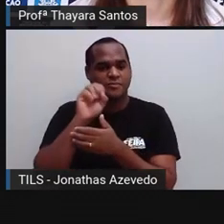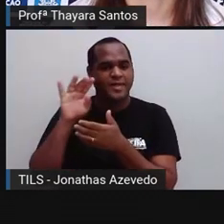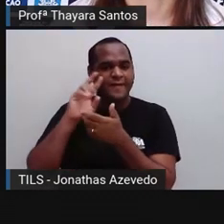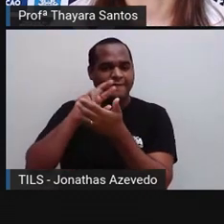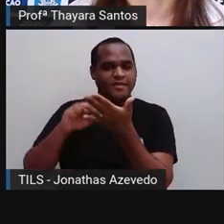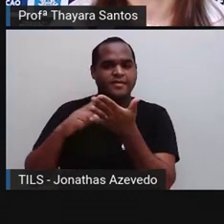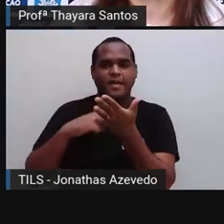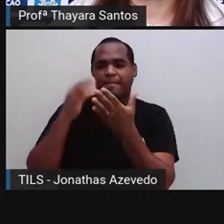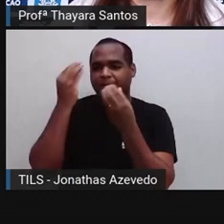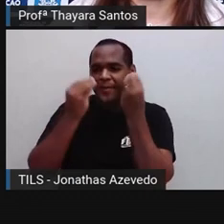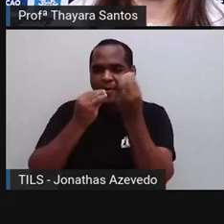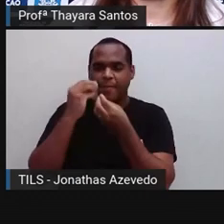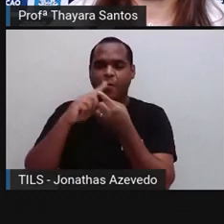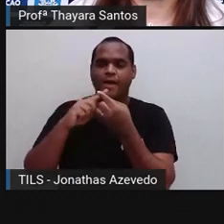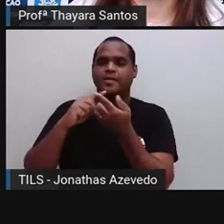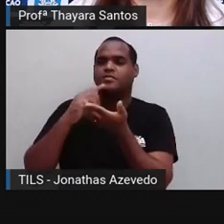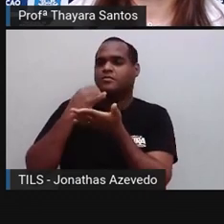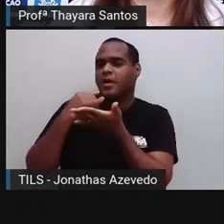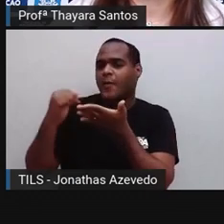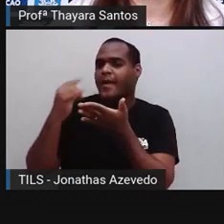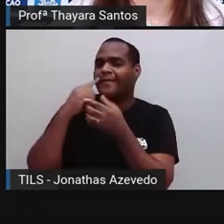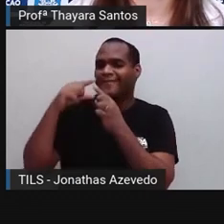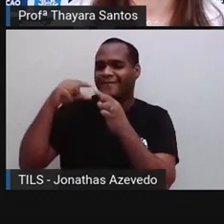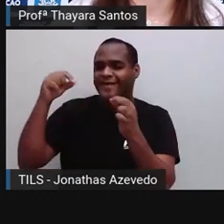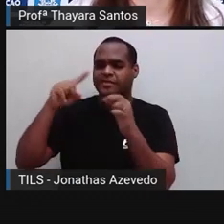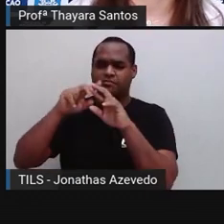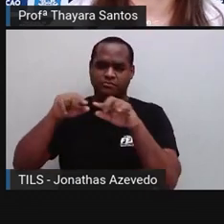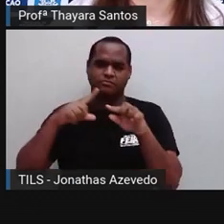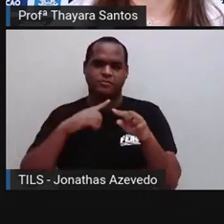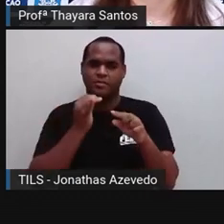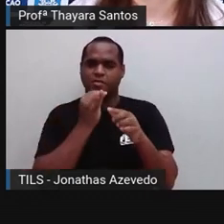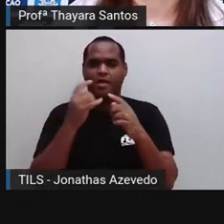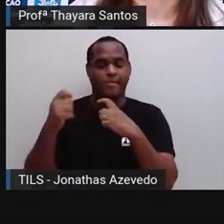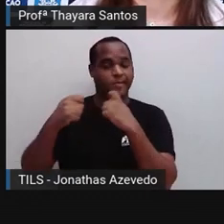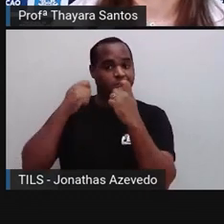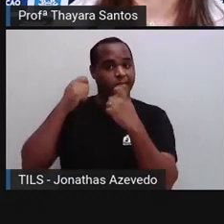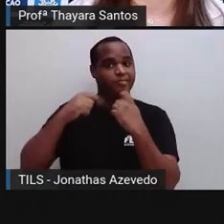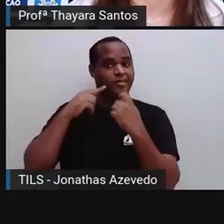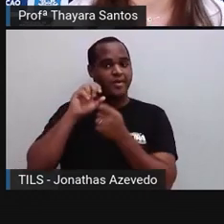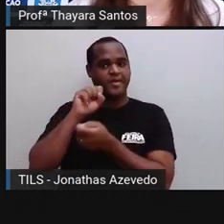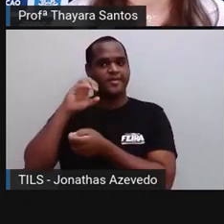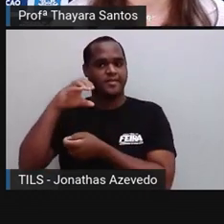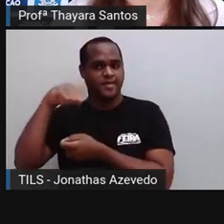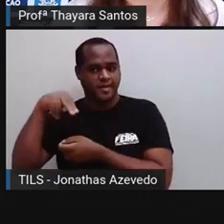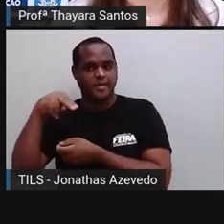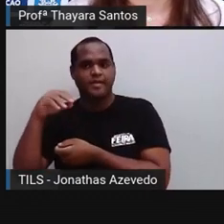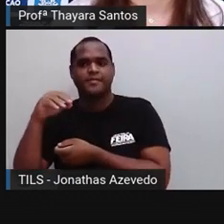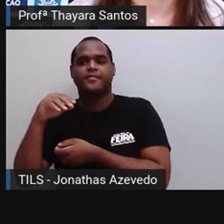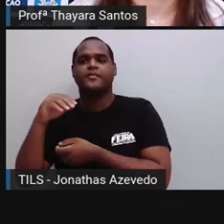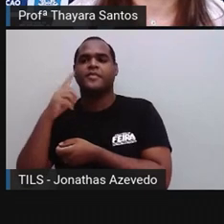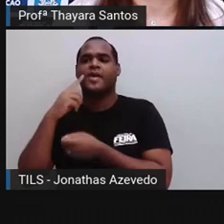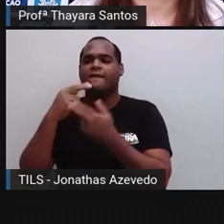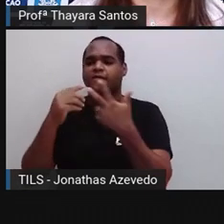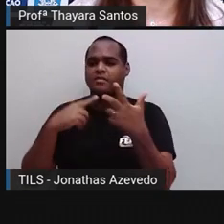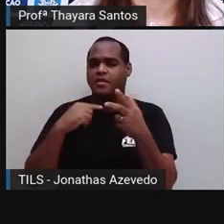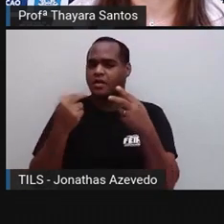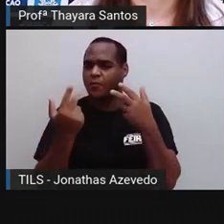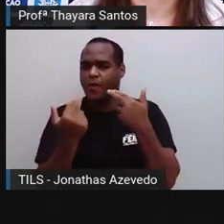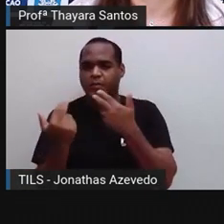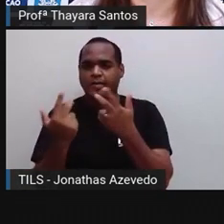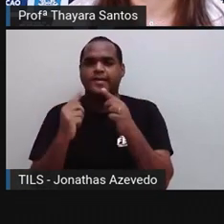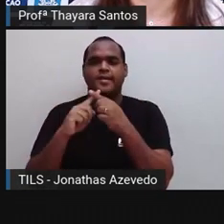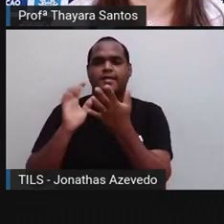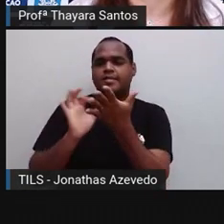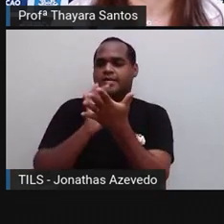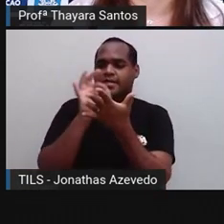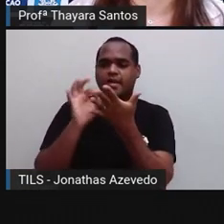Substâncias psicotrópicas como a maconha e o êxtase são classificadas como perturbadoras do sistema nervoso central, porque ambas agem